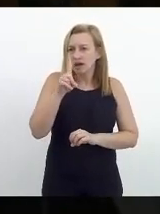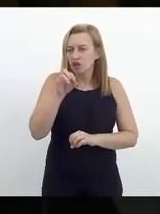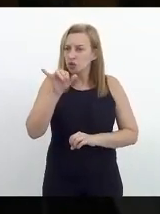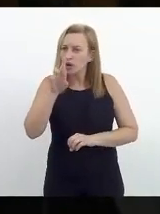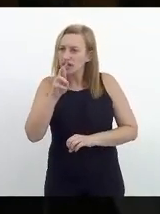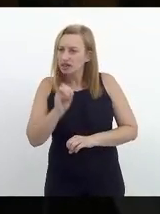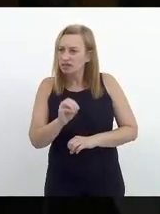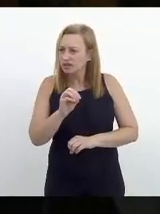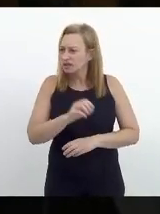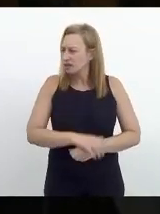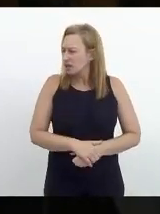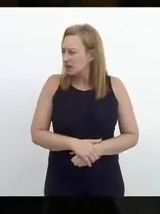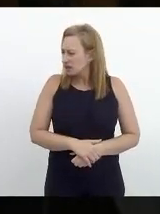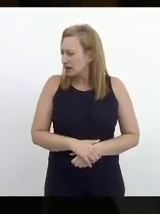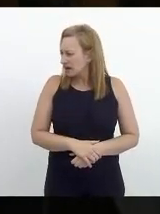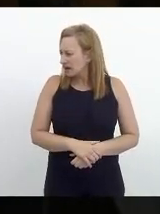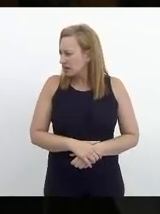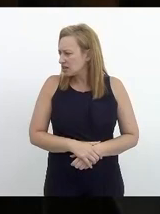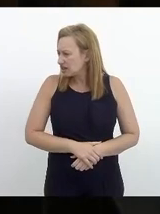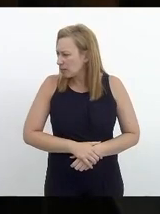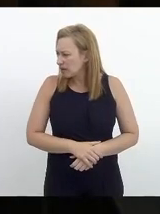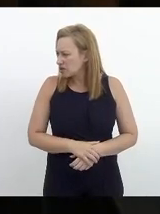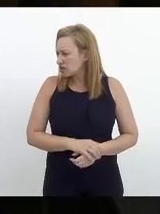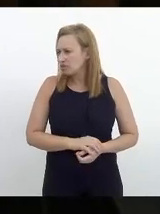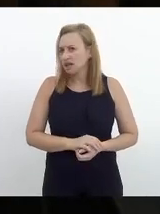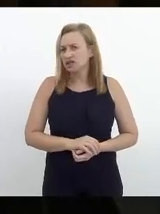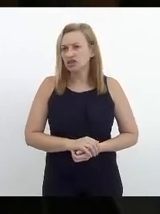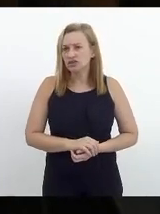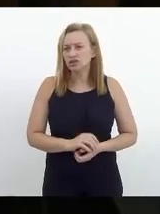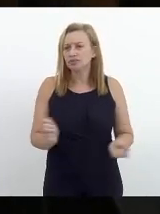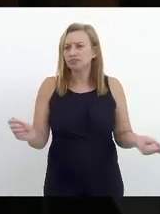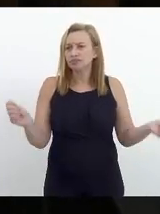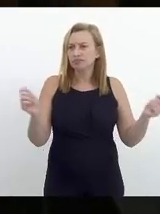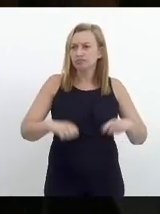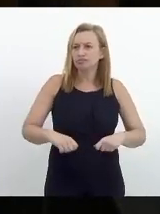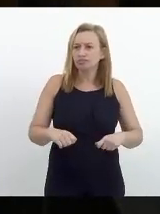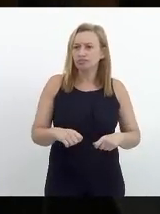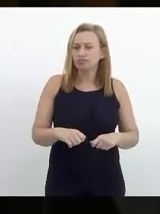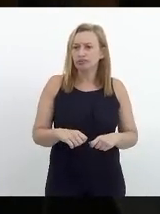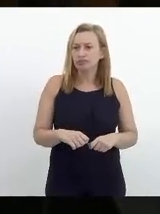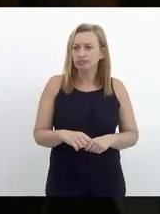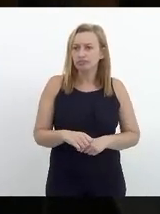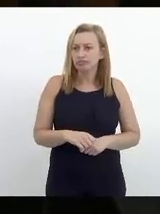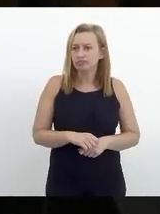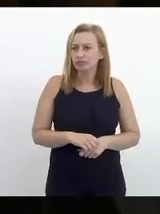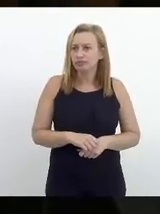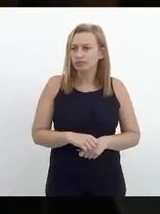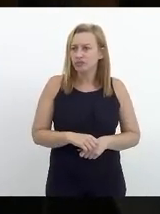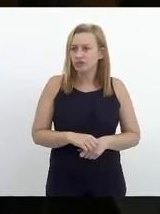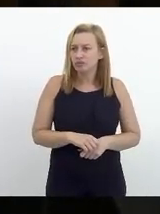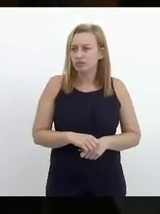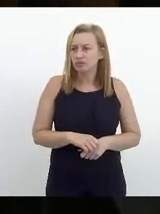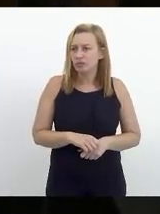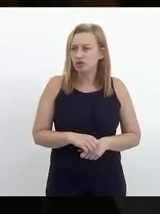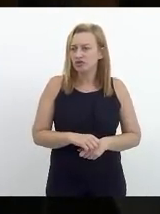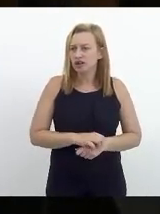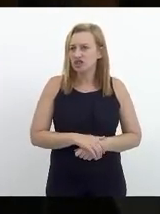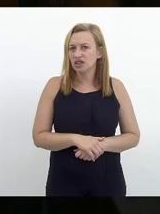uma aposta que nós fazemos na possibilidade de efetiva